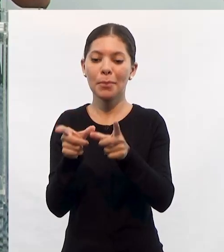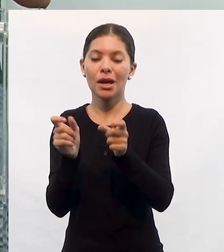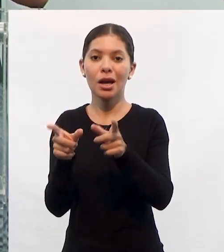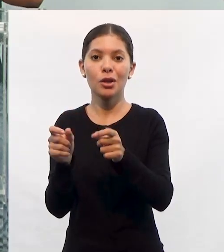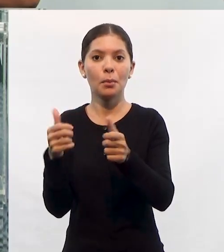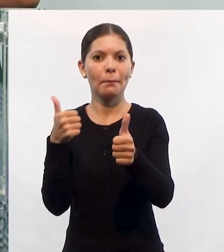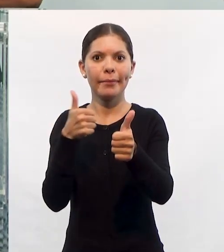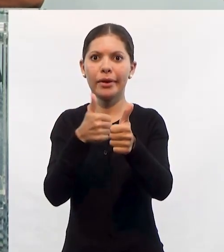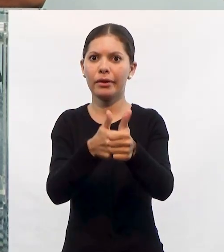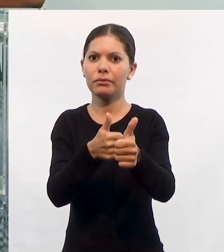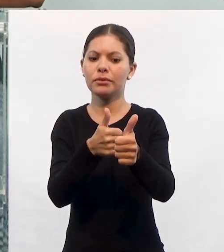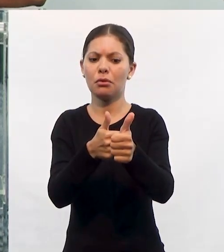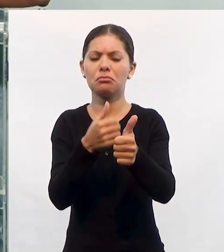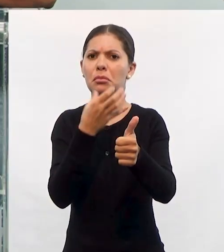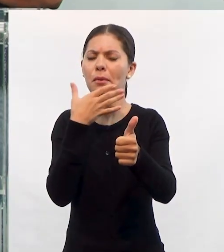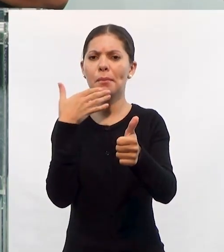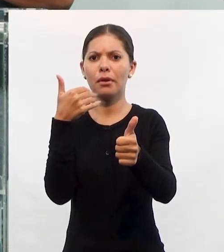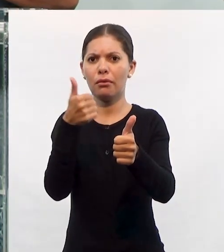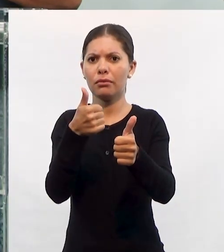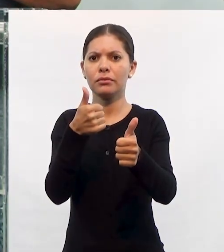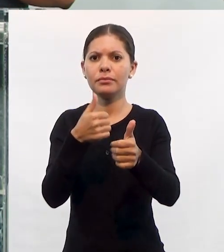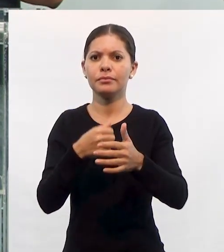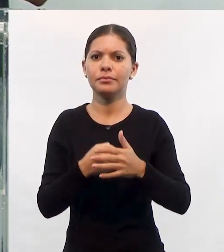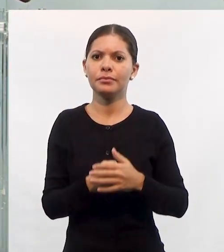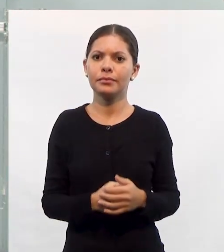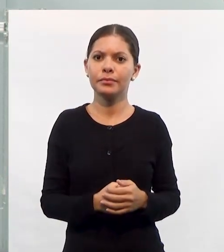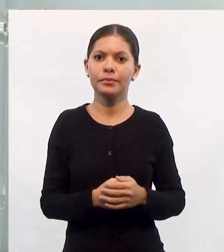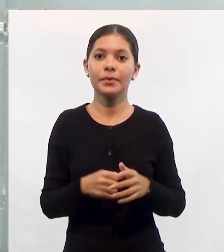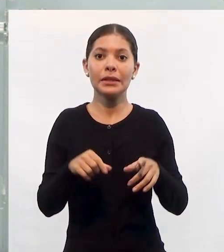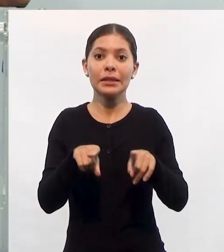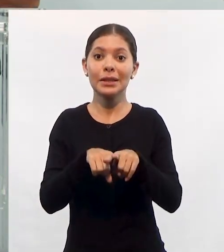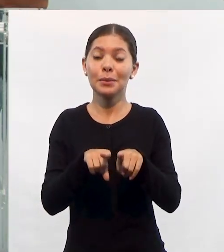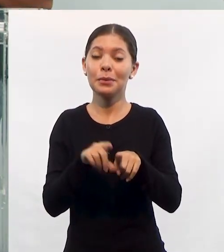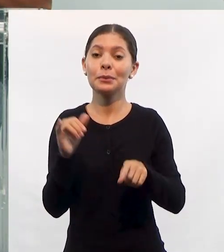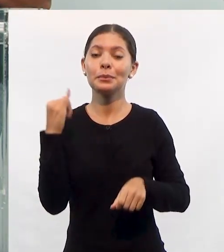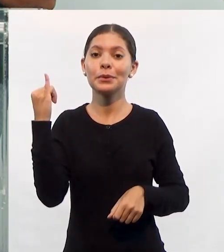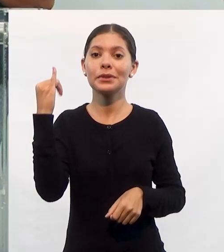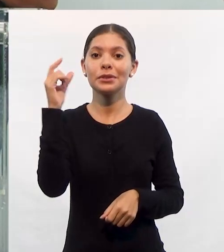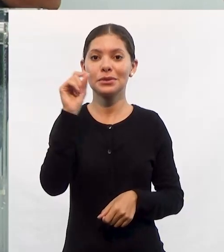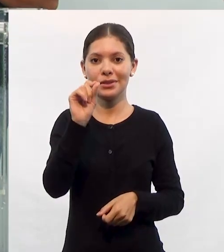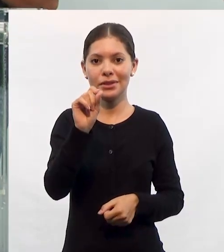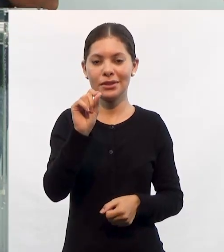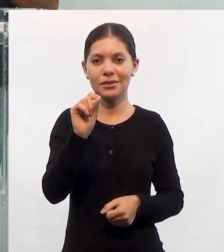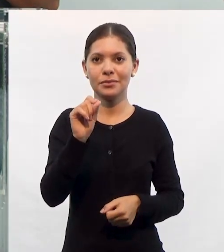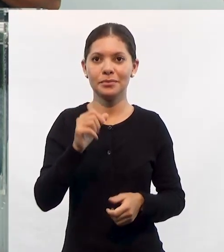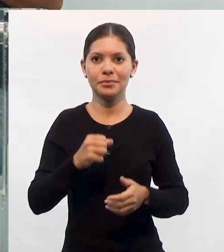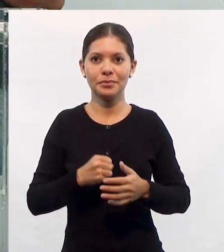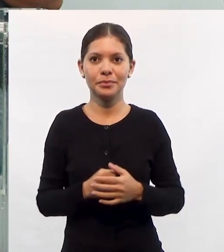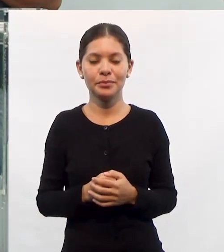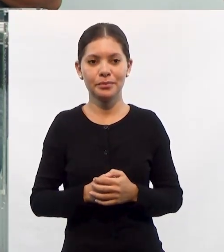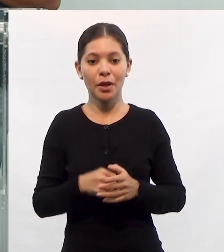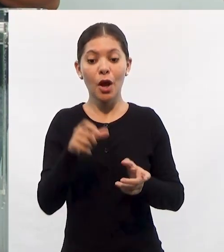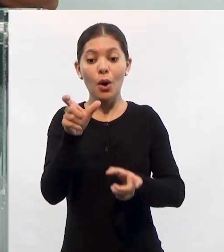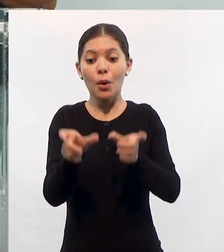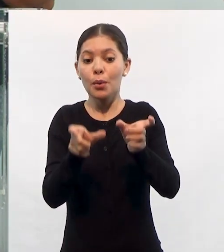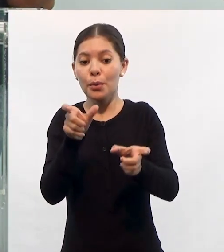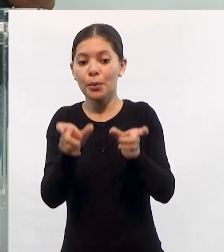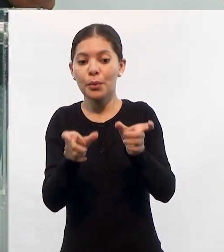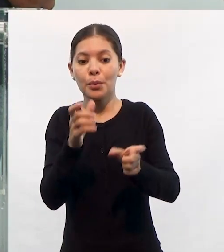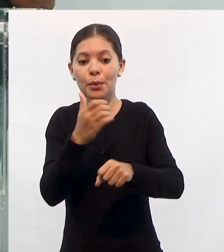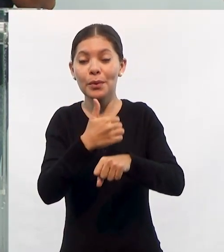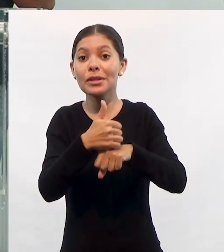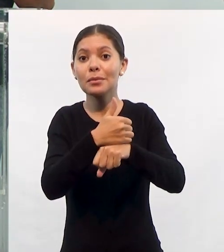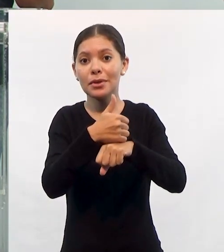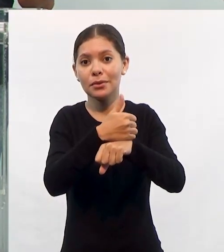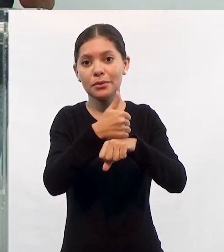perto, eu tenho menos custo com frete. Um outro fator a se considerar é a mão de obra.